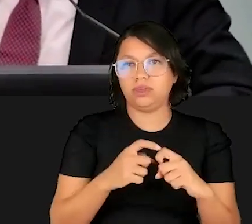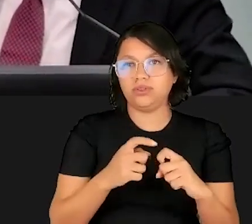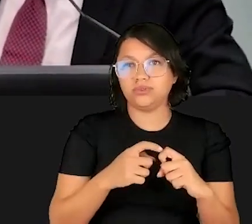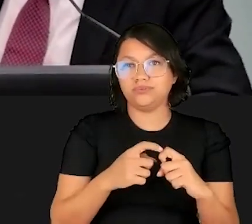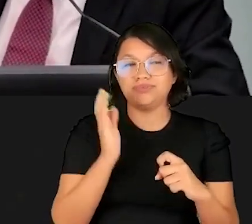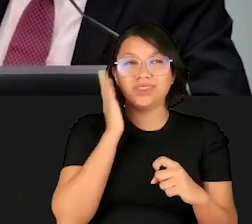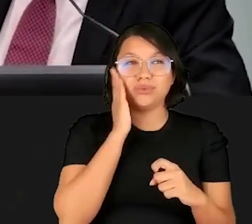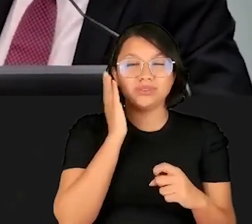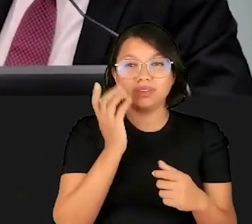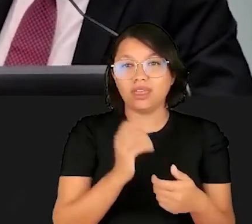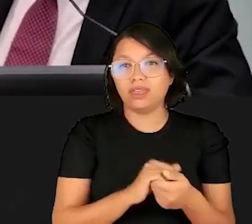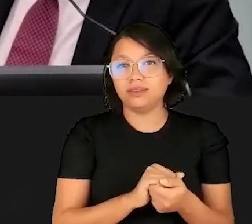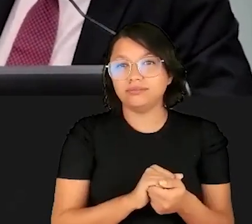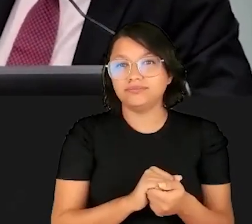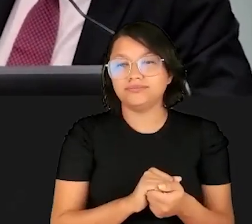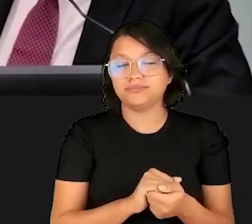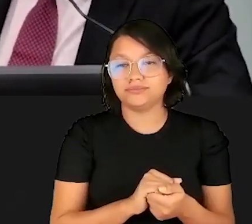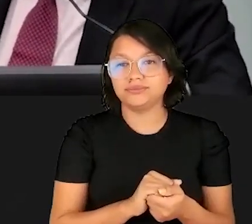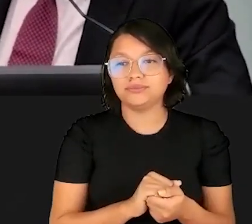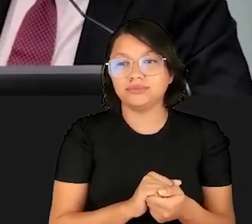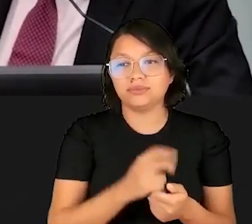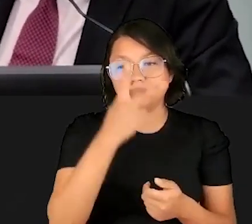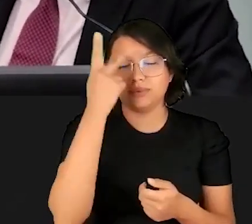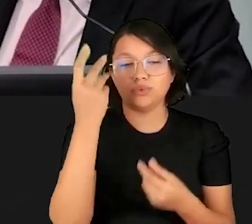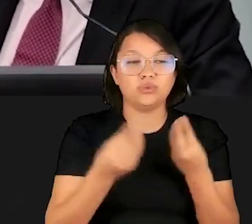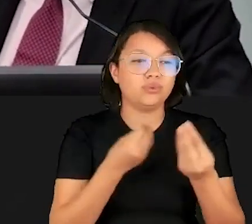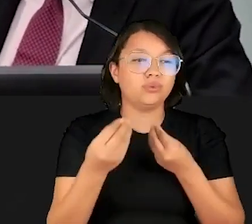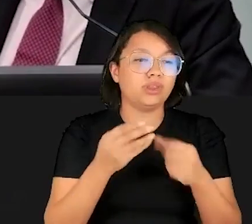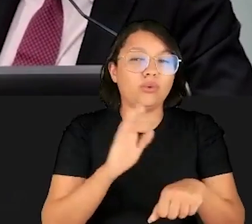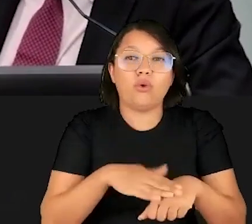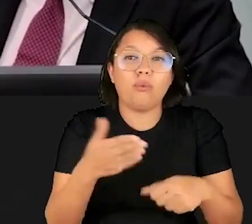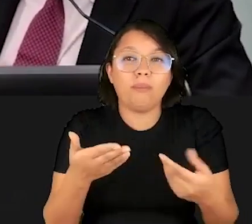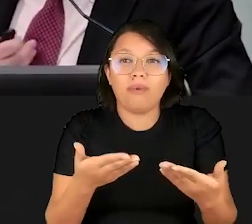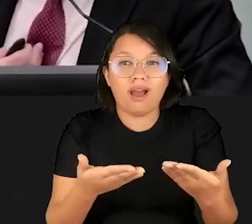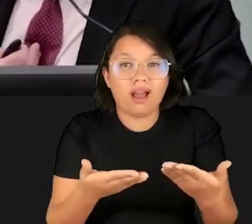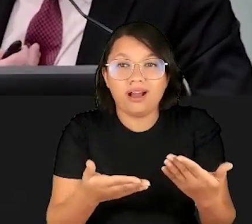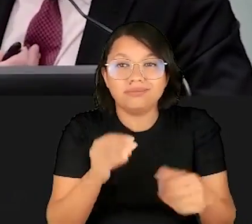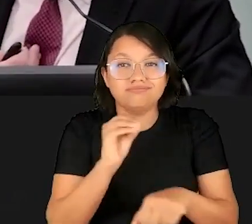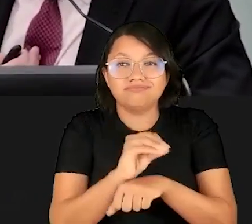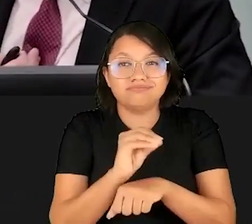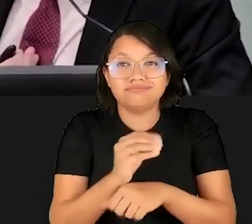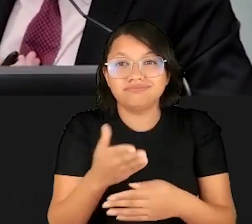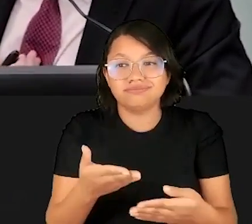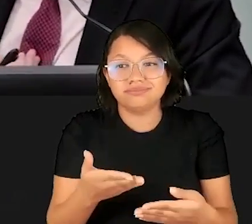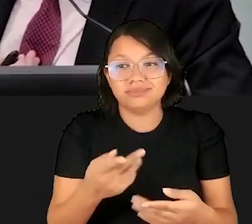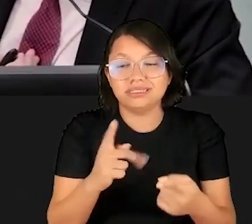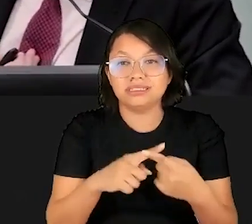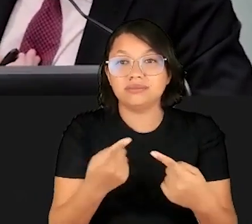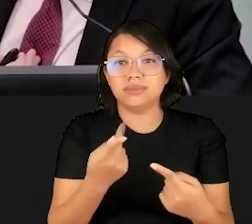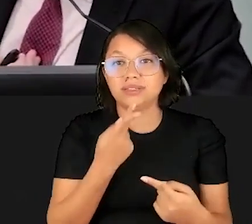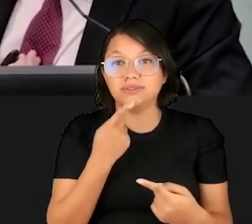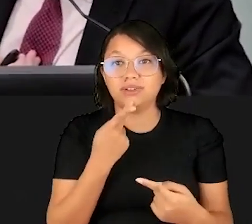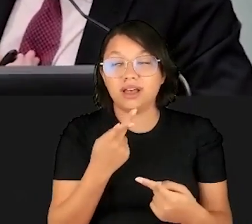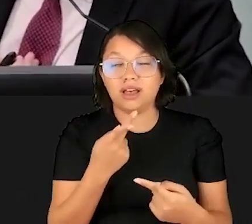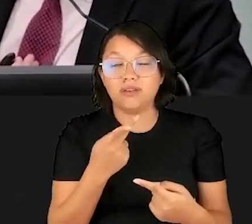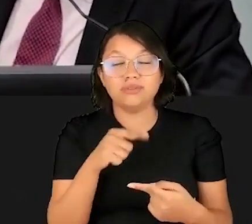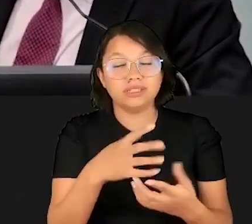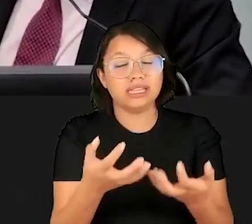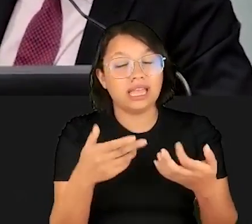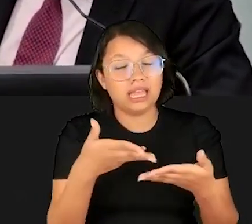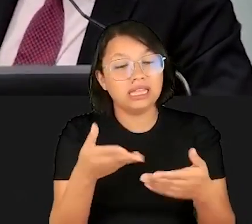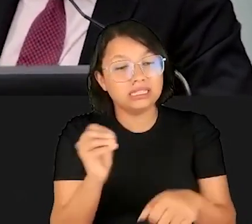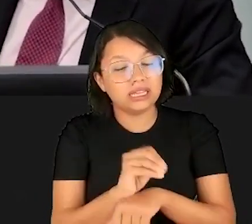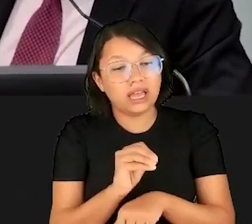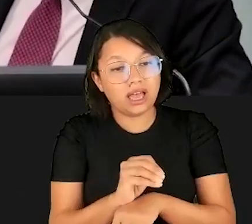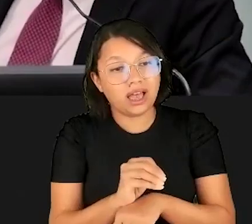e ele quer fazer alguma coisa desesperadamente, a gente tenta ajudar, tenta achar alguma coisa. Mas eu falo, olha, não tem evidência para isso. É algo